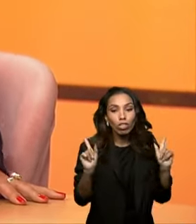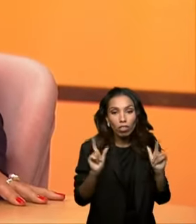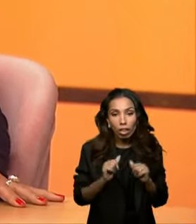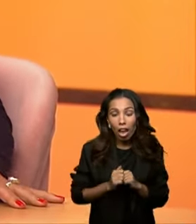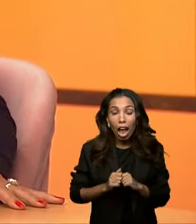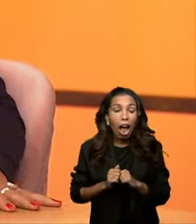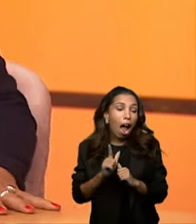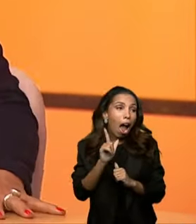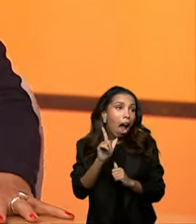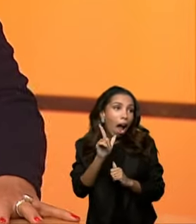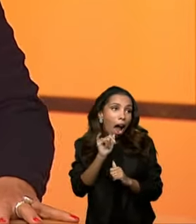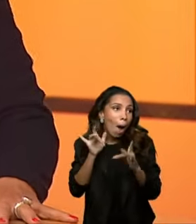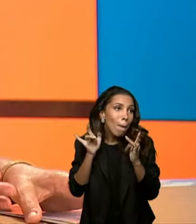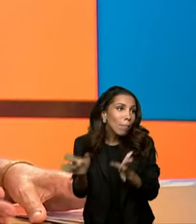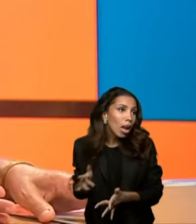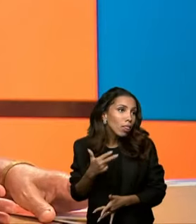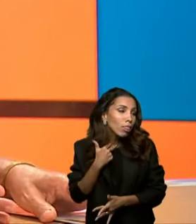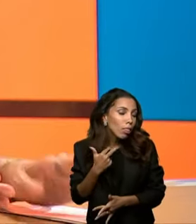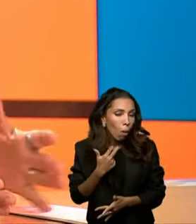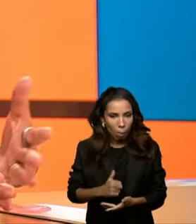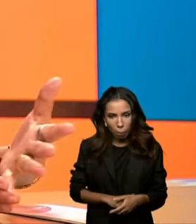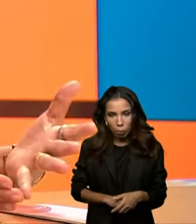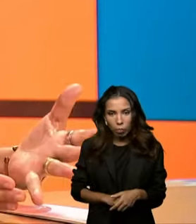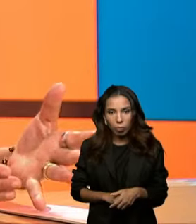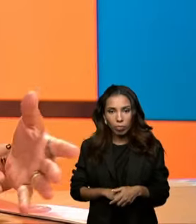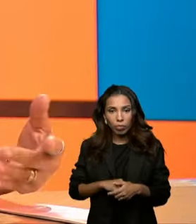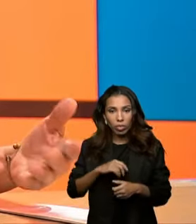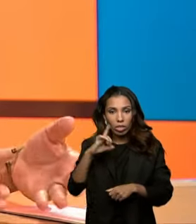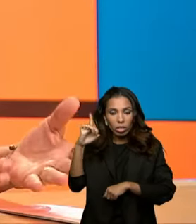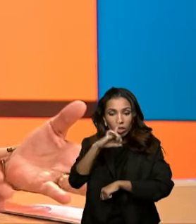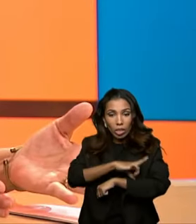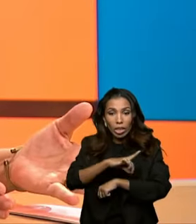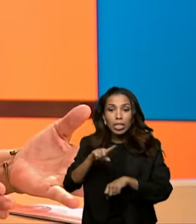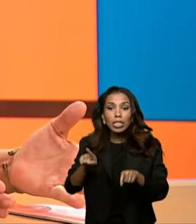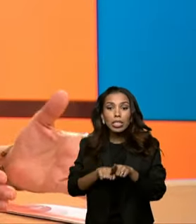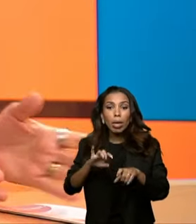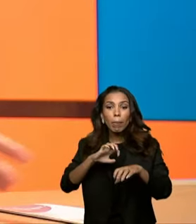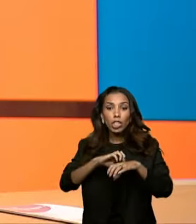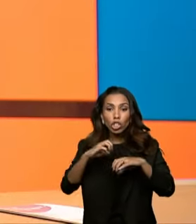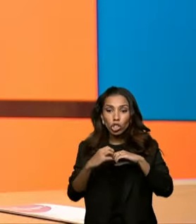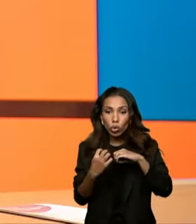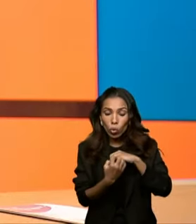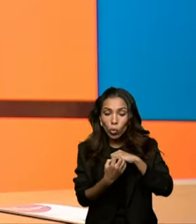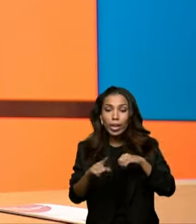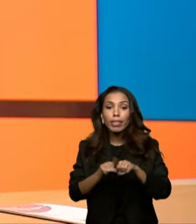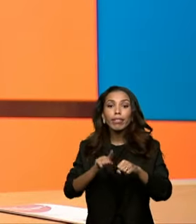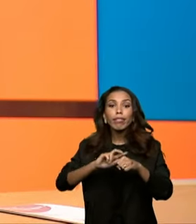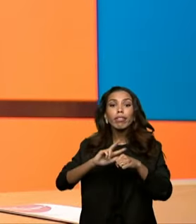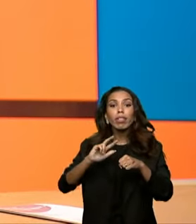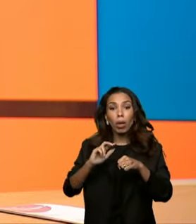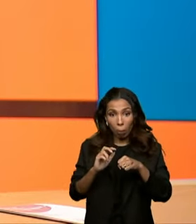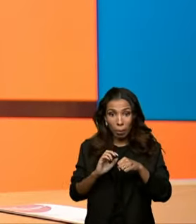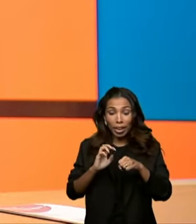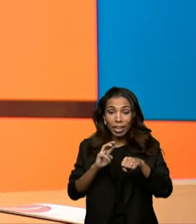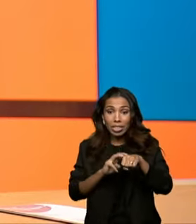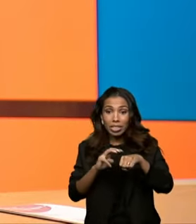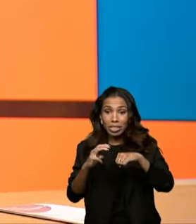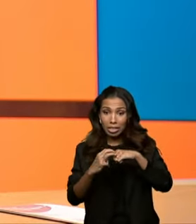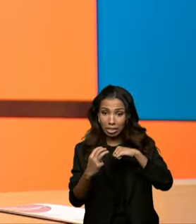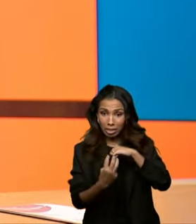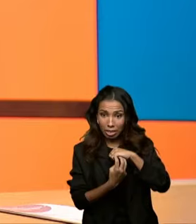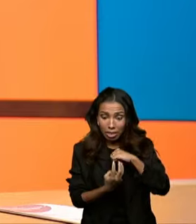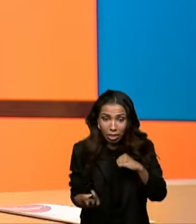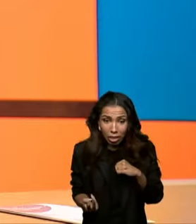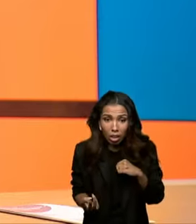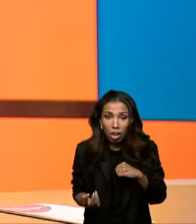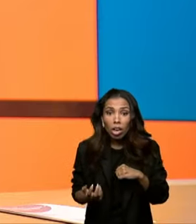amor. Pois é, então, e a gente não pode esquecer que além da dengue, o AIDS está transmitindo chikungunya e zika. Então, assim, do que eu escuto é que